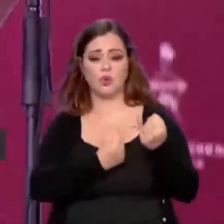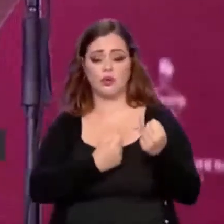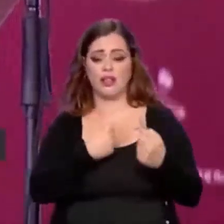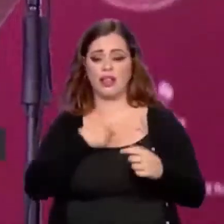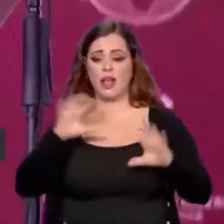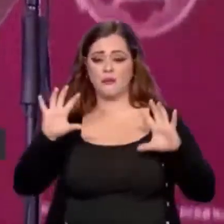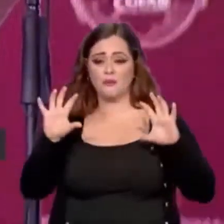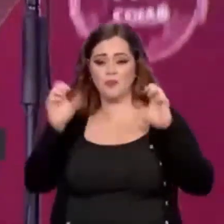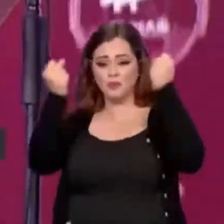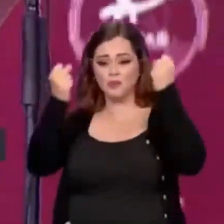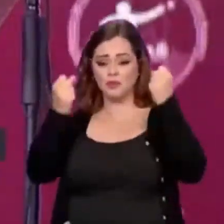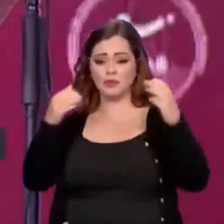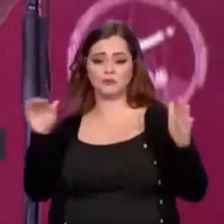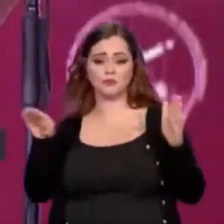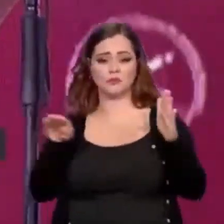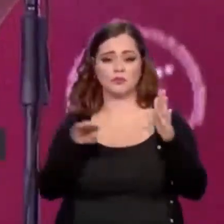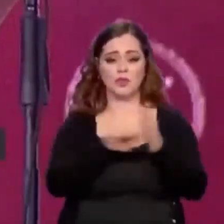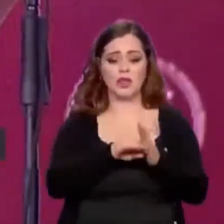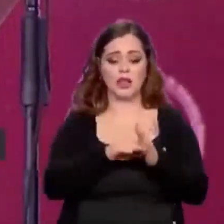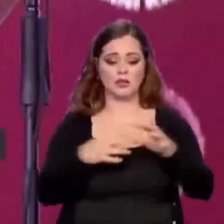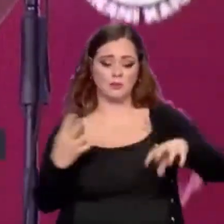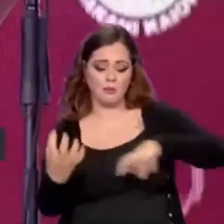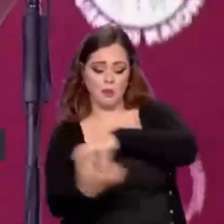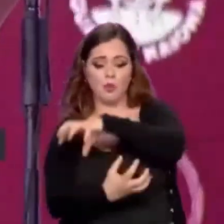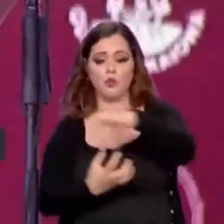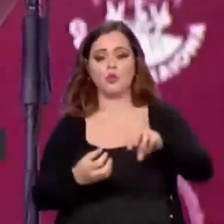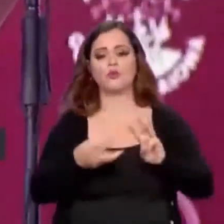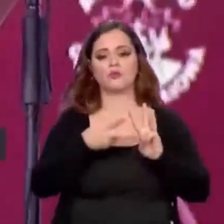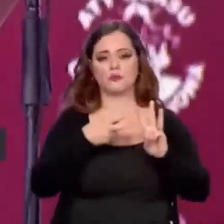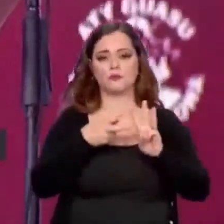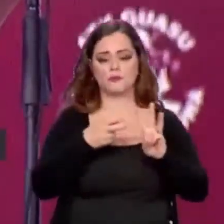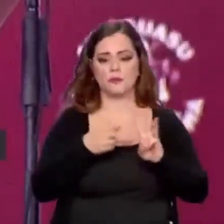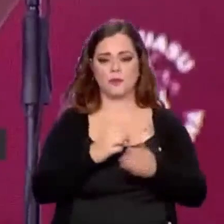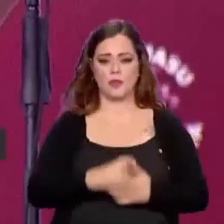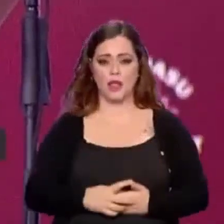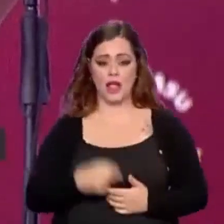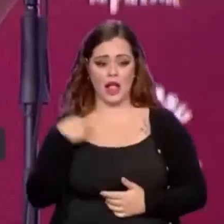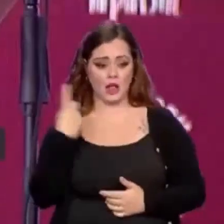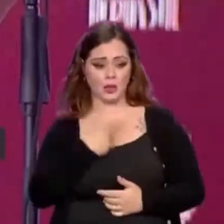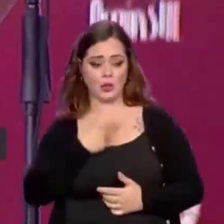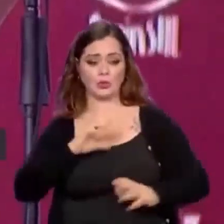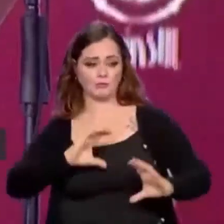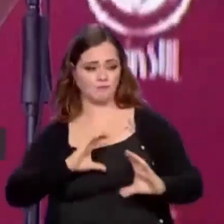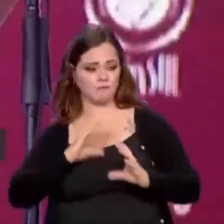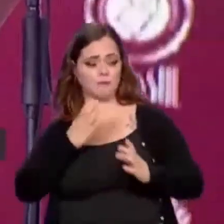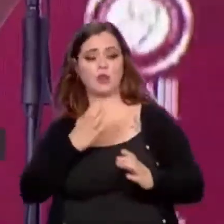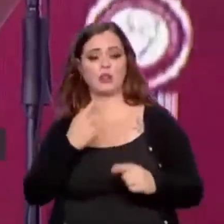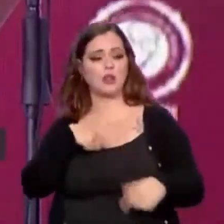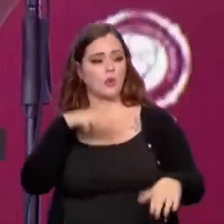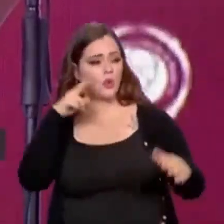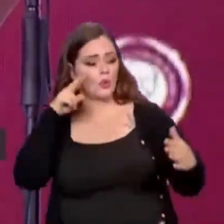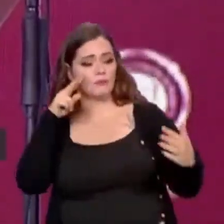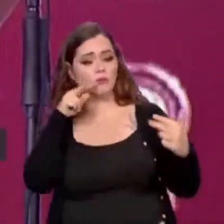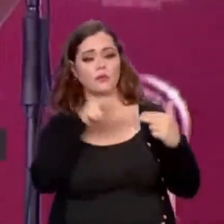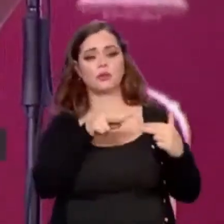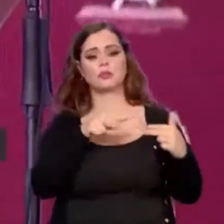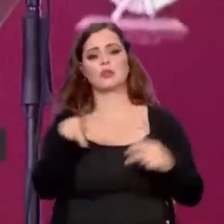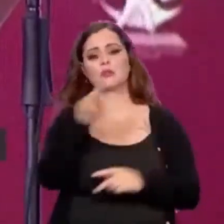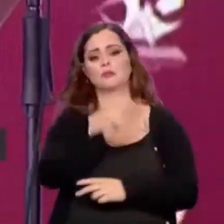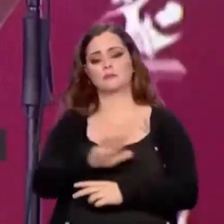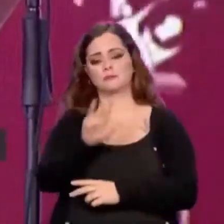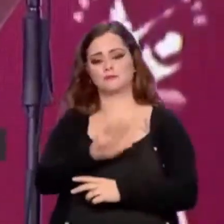conquista alcançada pelo movimento indígena. Essa nossa conquista foi reconhecida pelo presidente